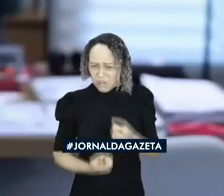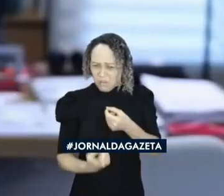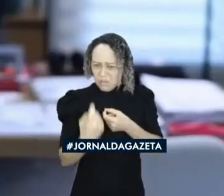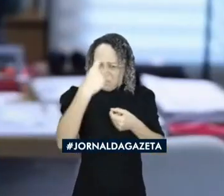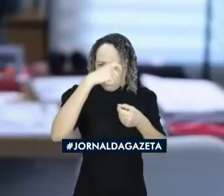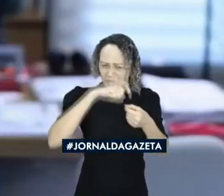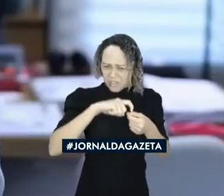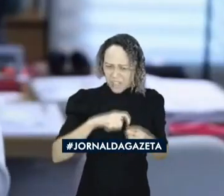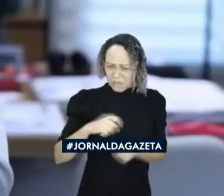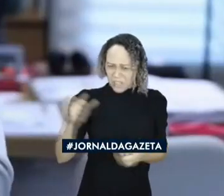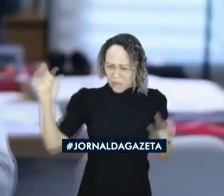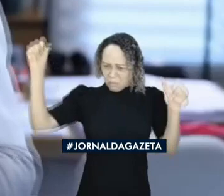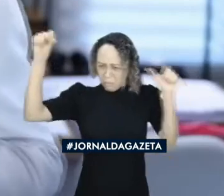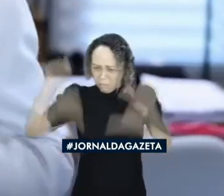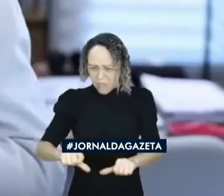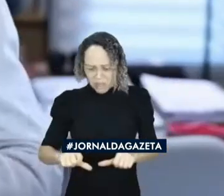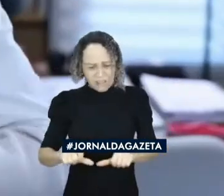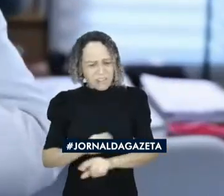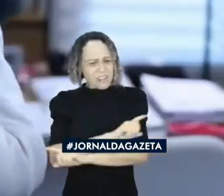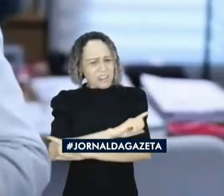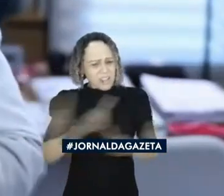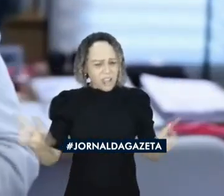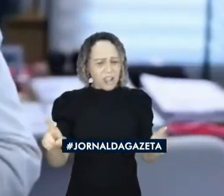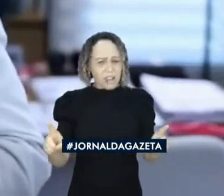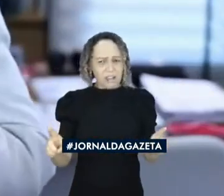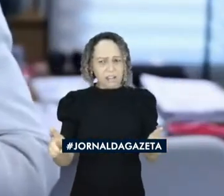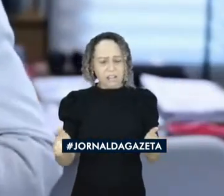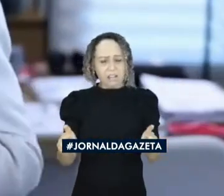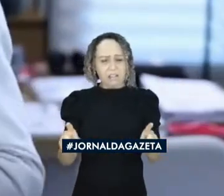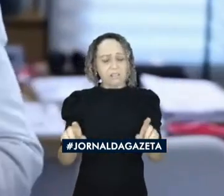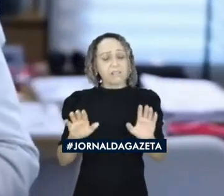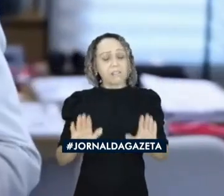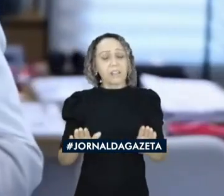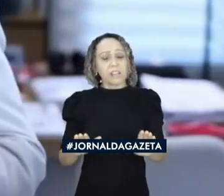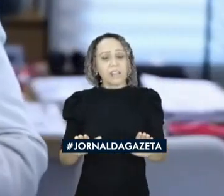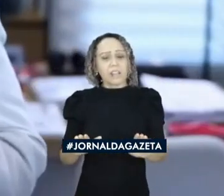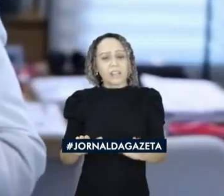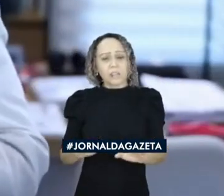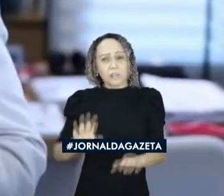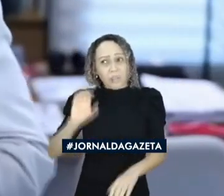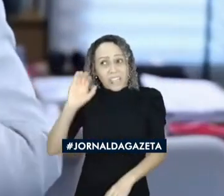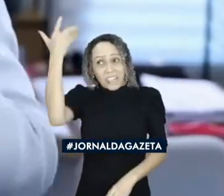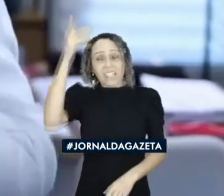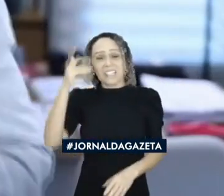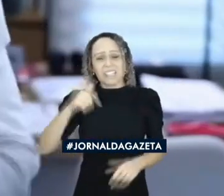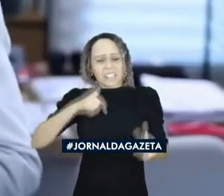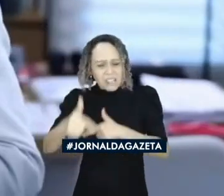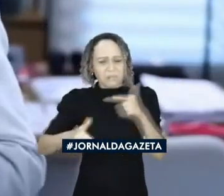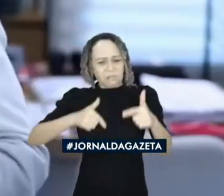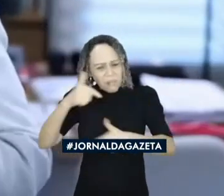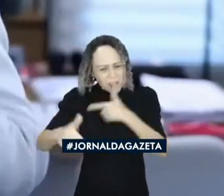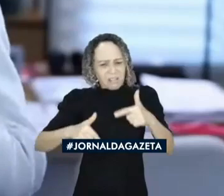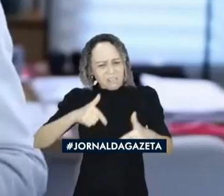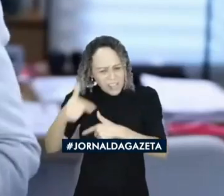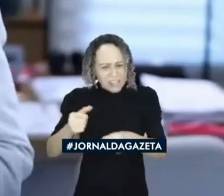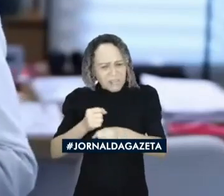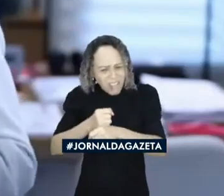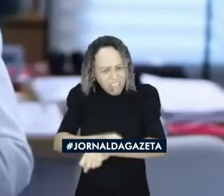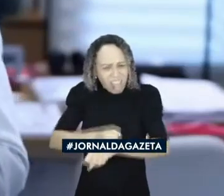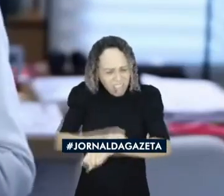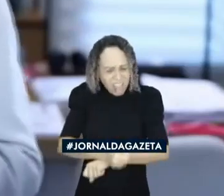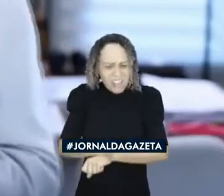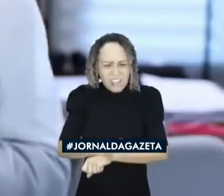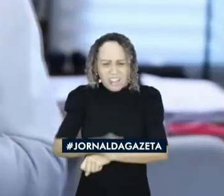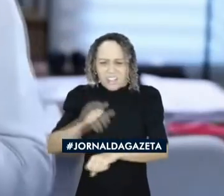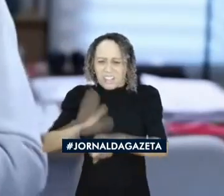posso causar uma decepção ao povo, portanto eu estou predestinado a trabalhar mais. Sabe, trabalhar mais horas, a envolver